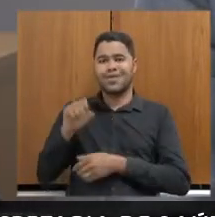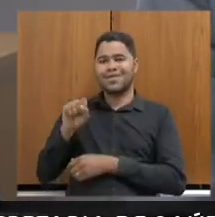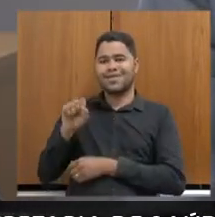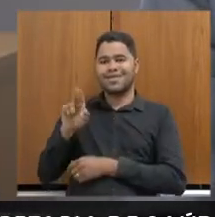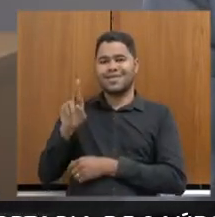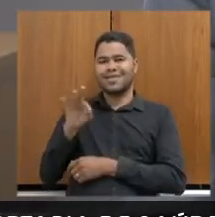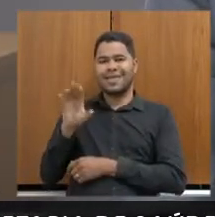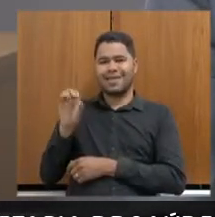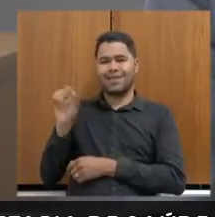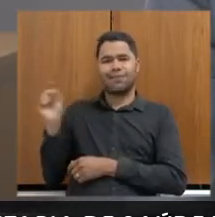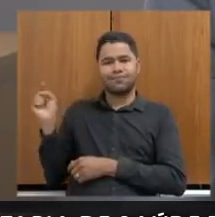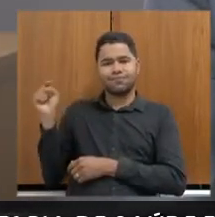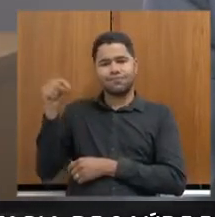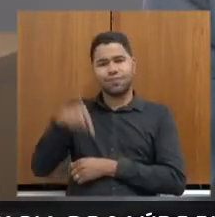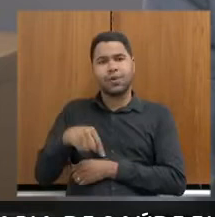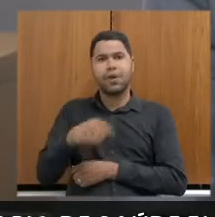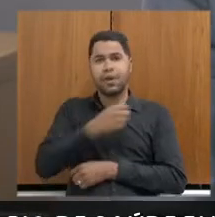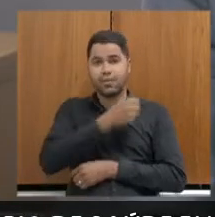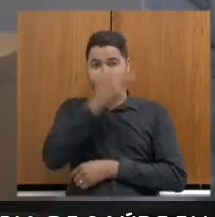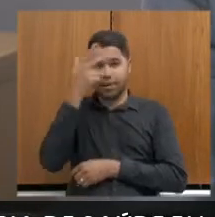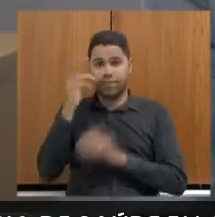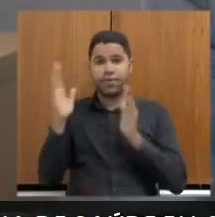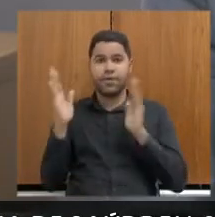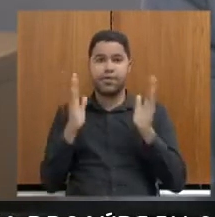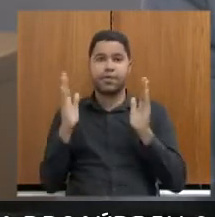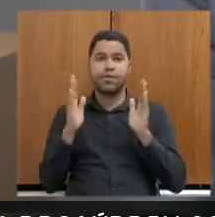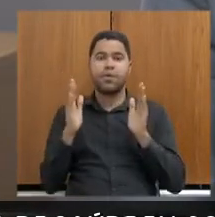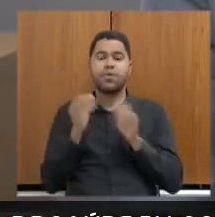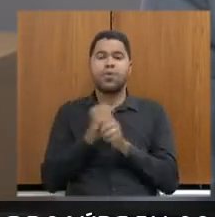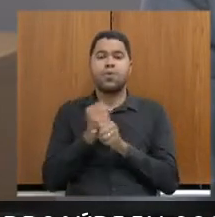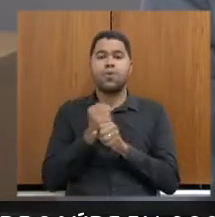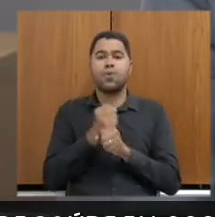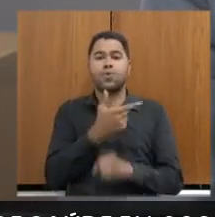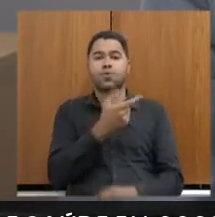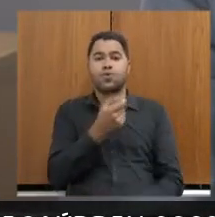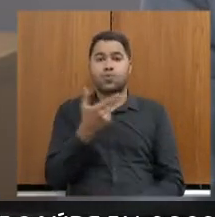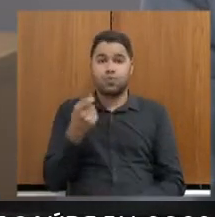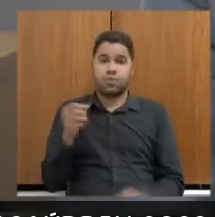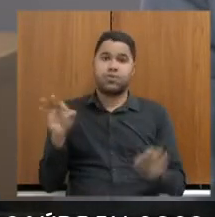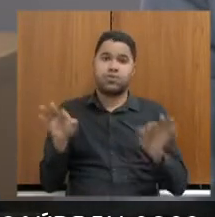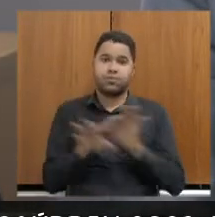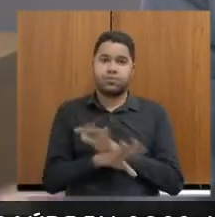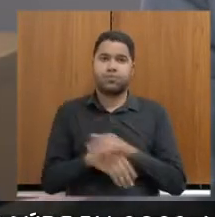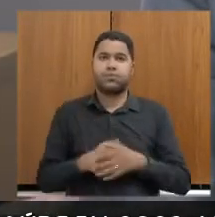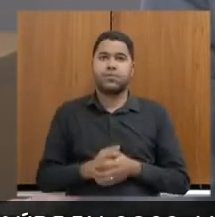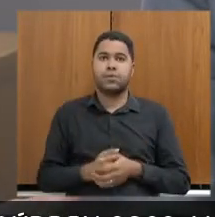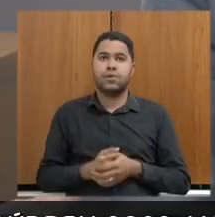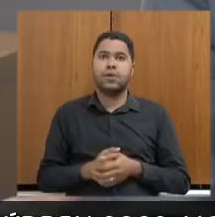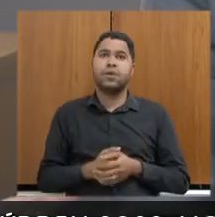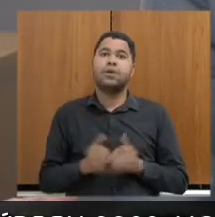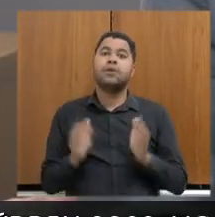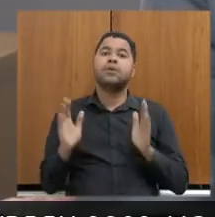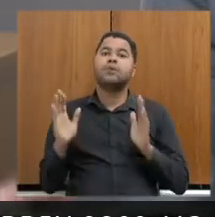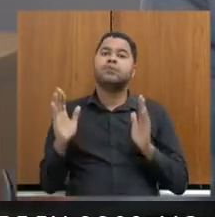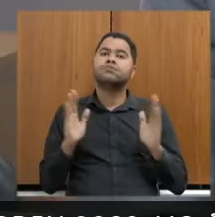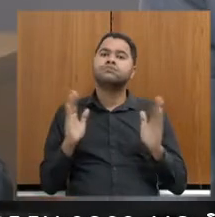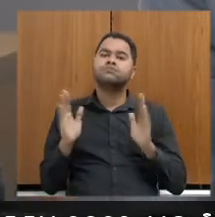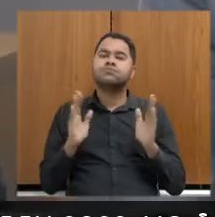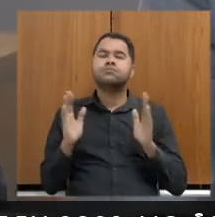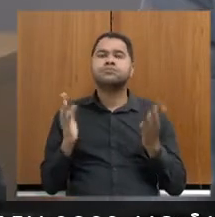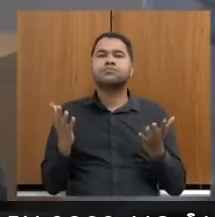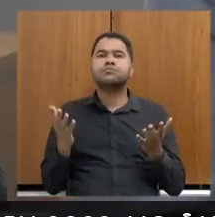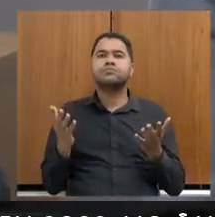eu que estava com o prefeito de um mandato que encerrou no ano de 2020 eu que naquela ocasião